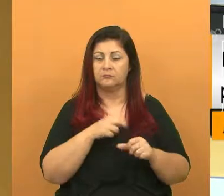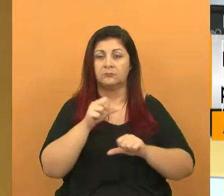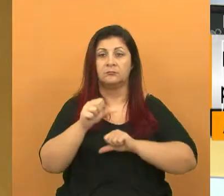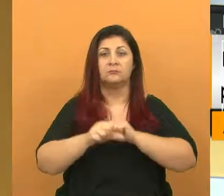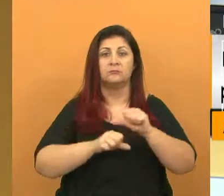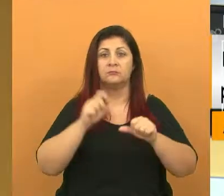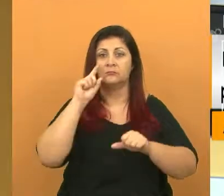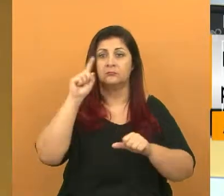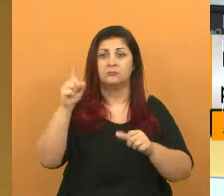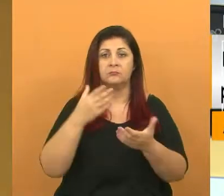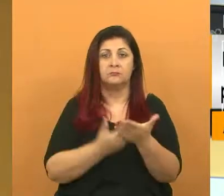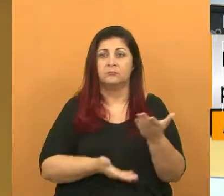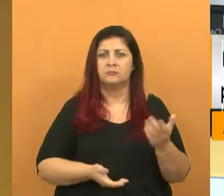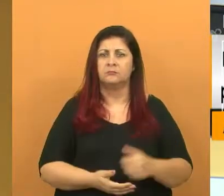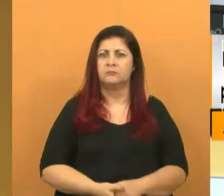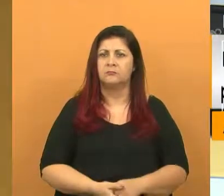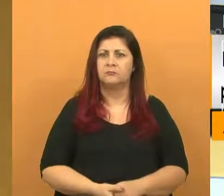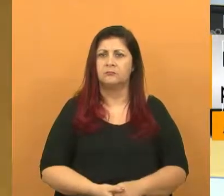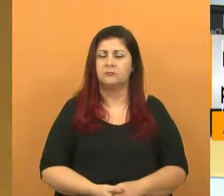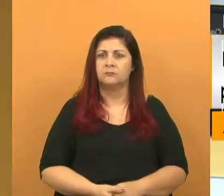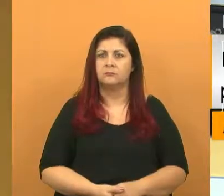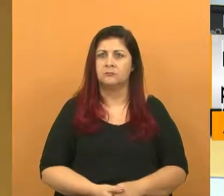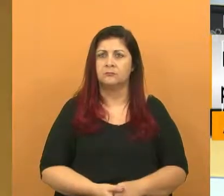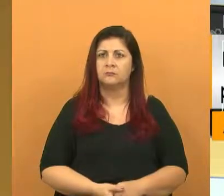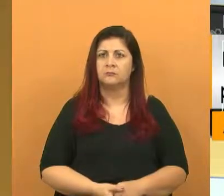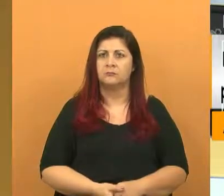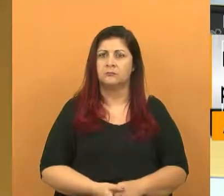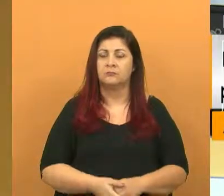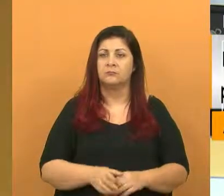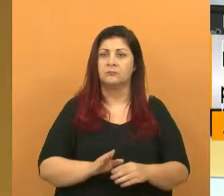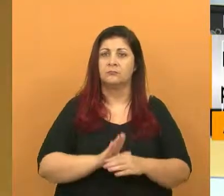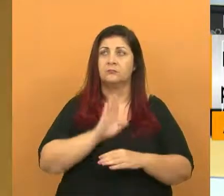desmarcados. Mas quando foram na Santa Casa?